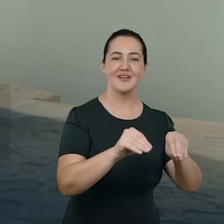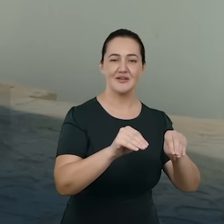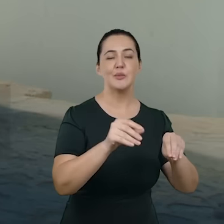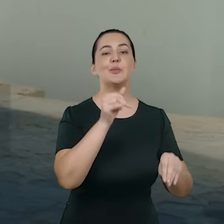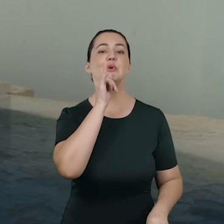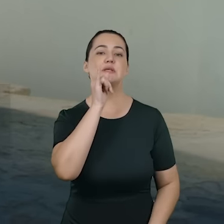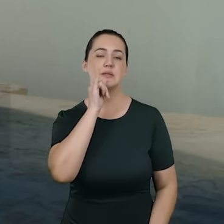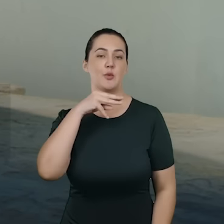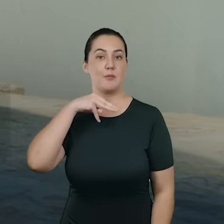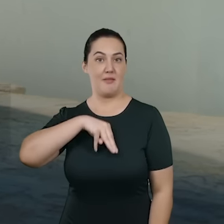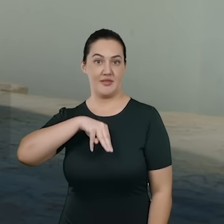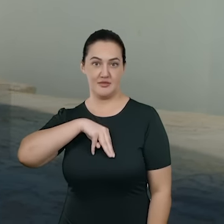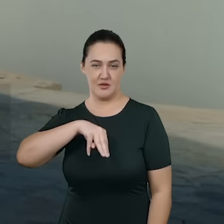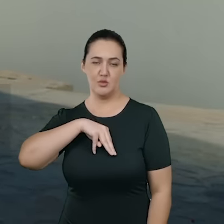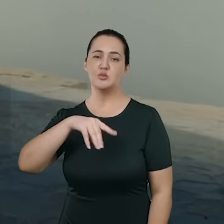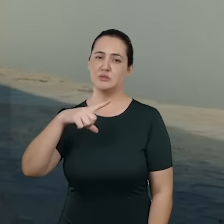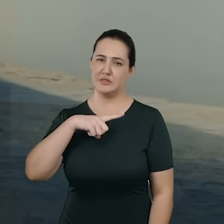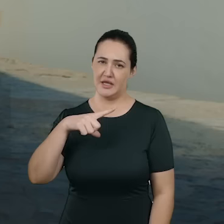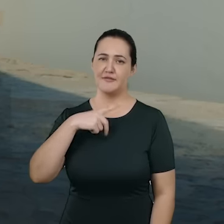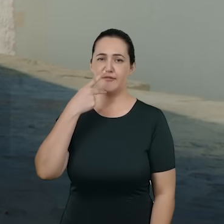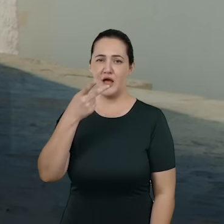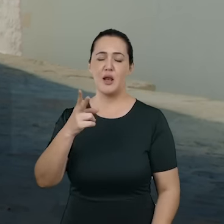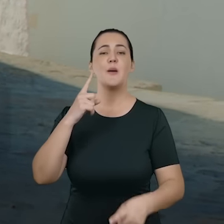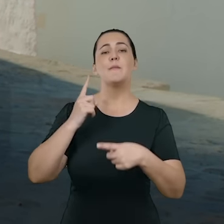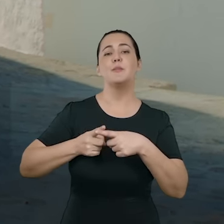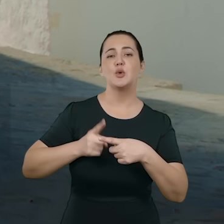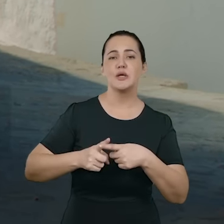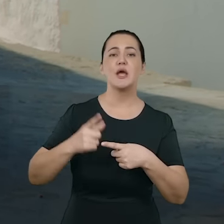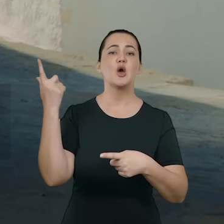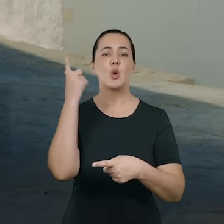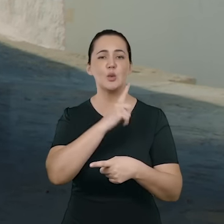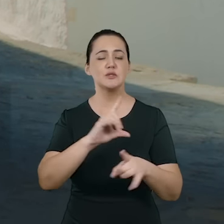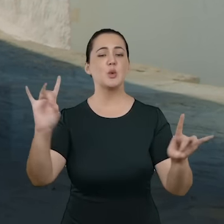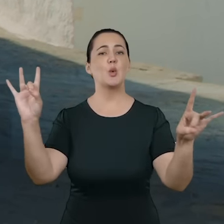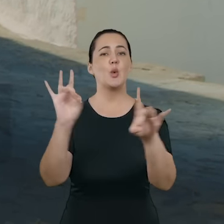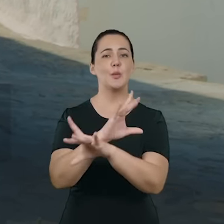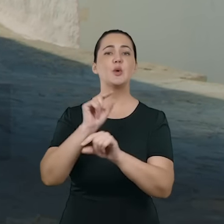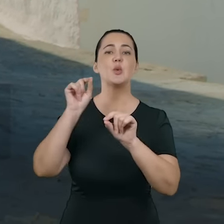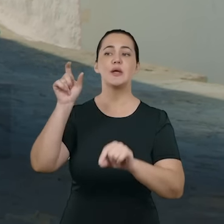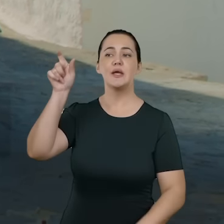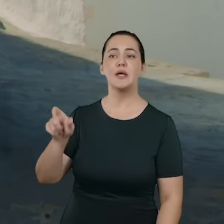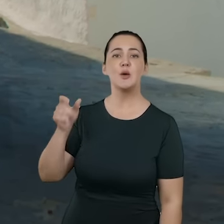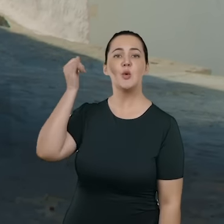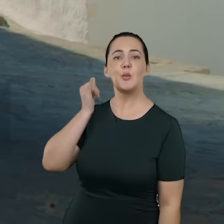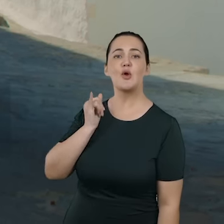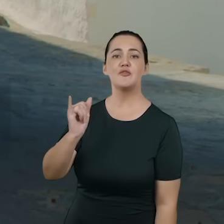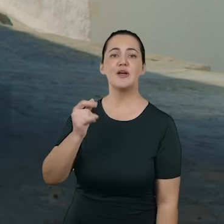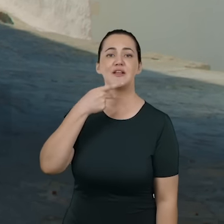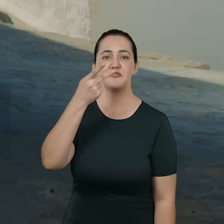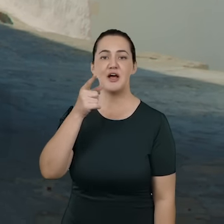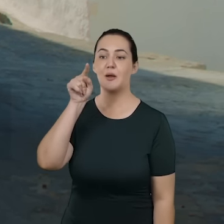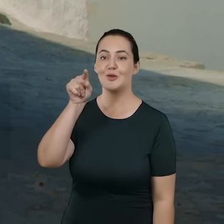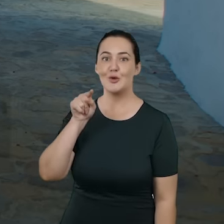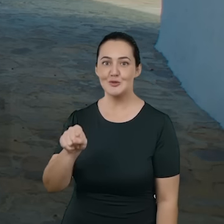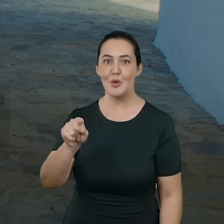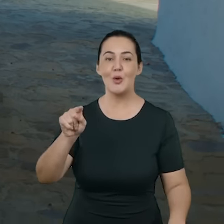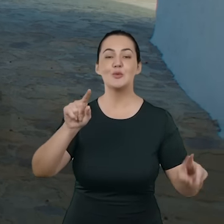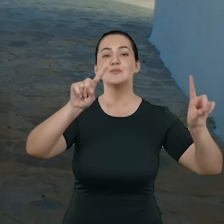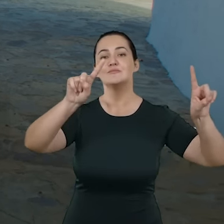no Evangelho de Mateus, quando afirma: porque assim se cumpriu o que fora dito pelo profeta, aí abre